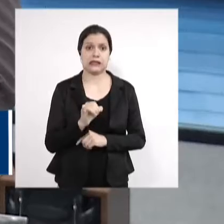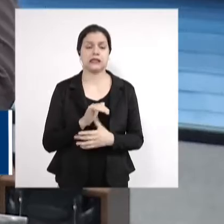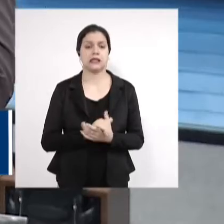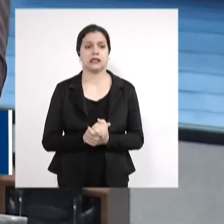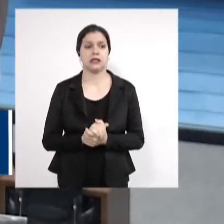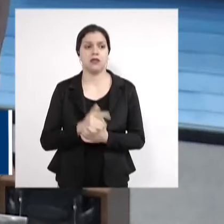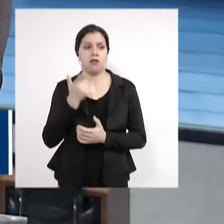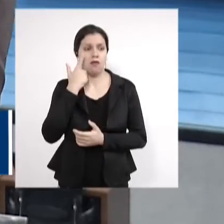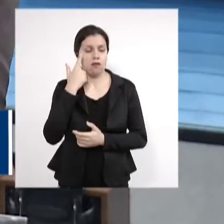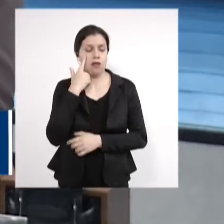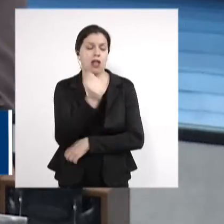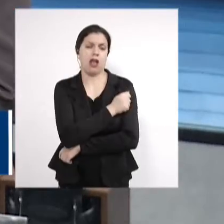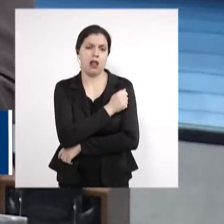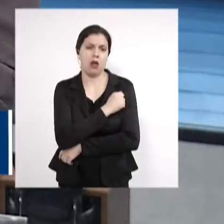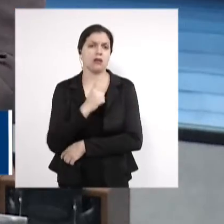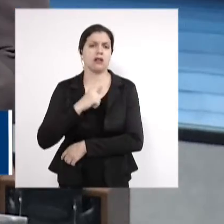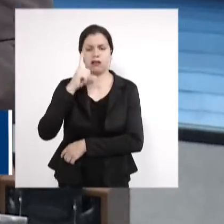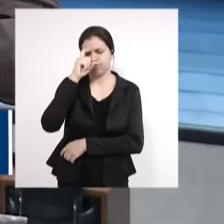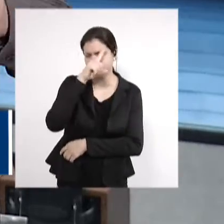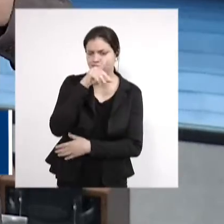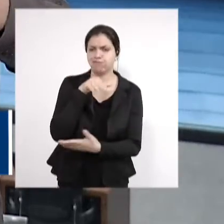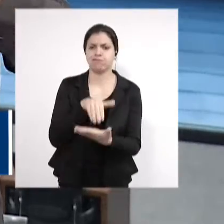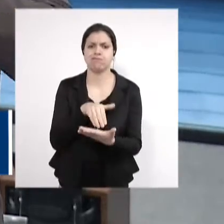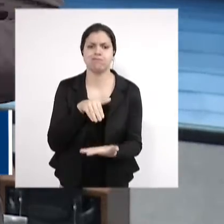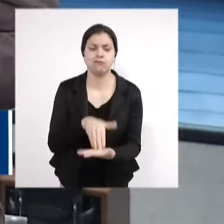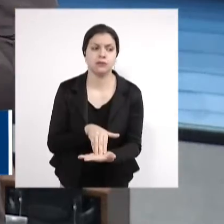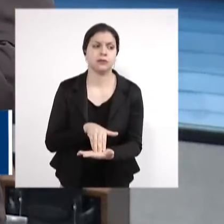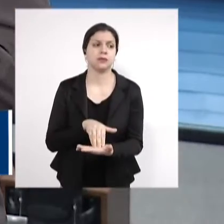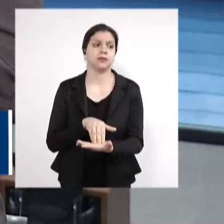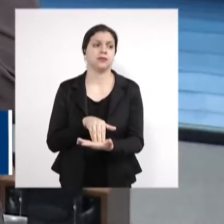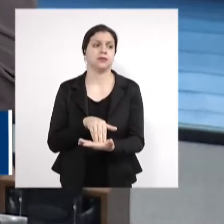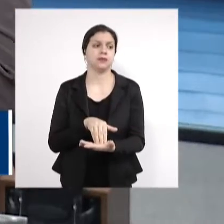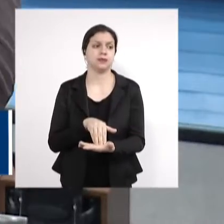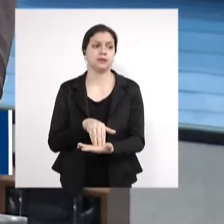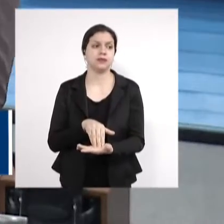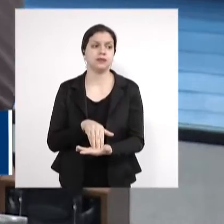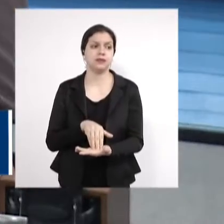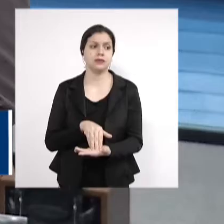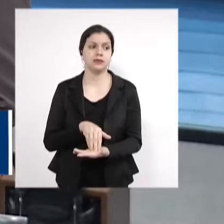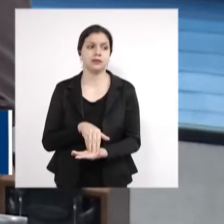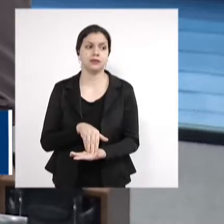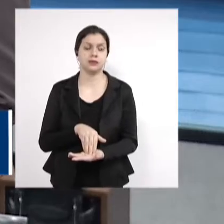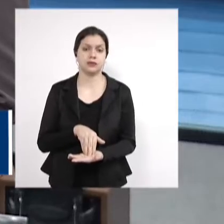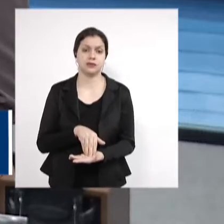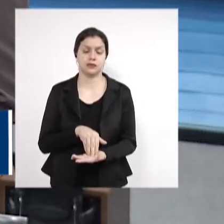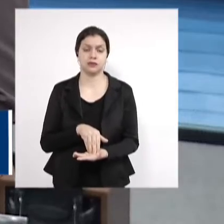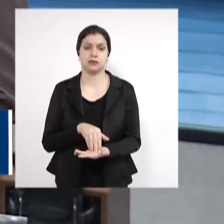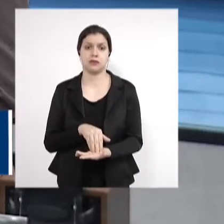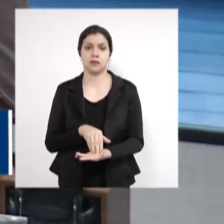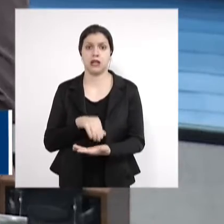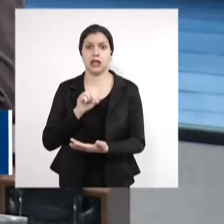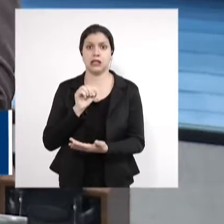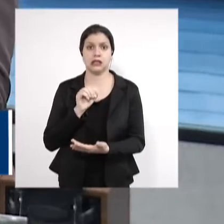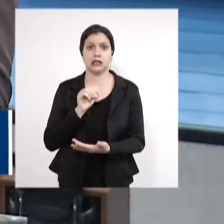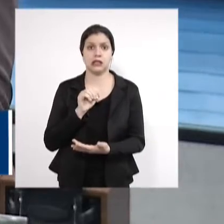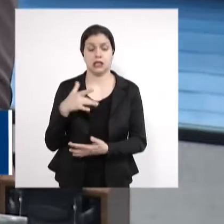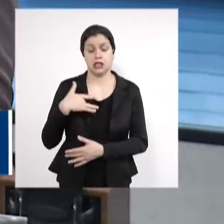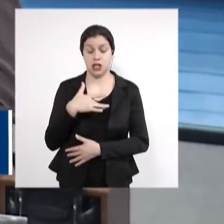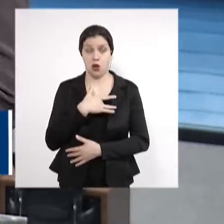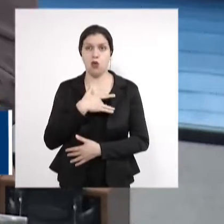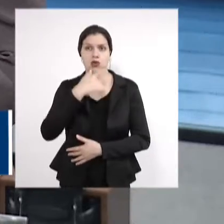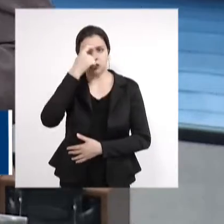aluno esteja passando por dificuldades e acredite que isso possa ter relação aí até com a